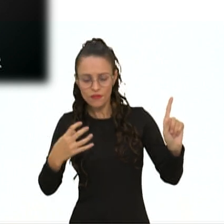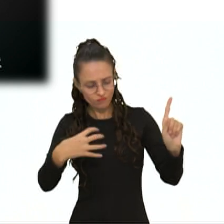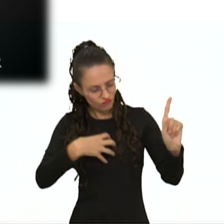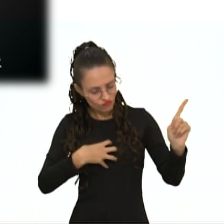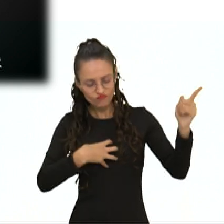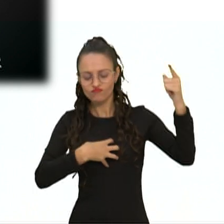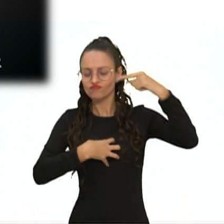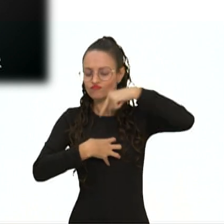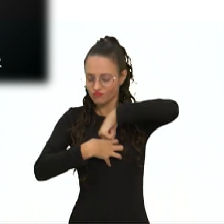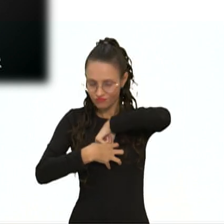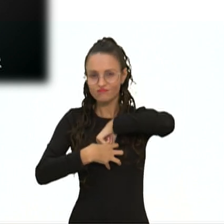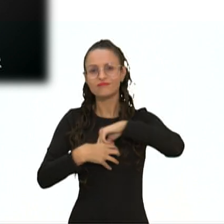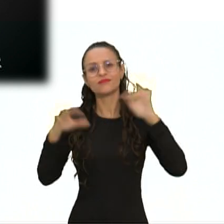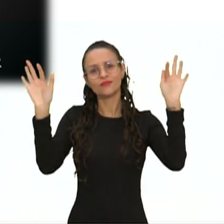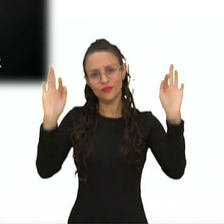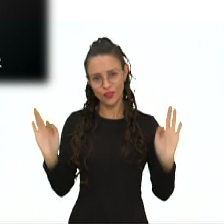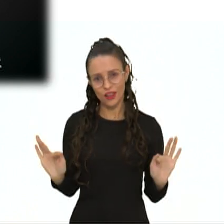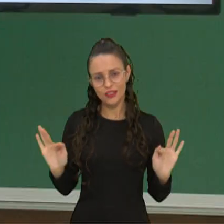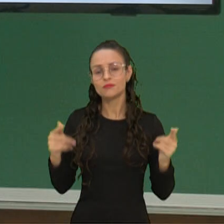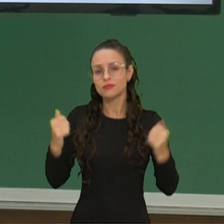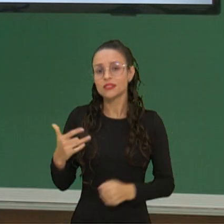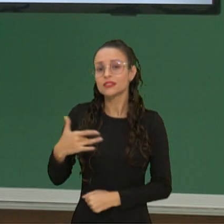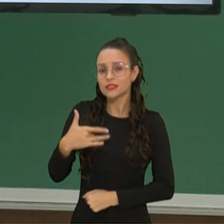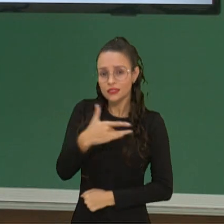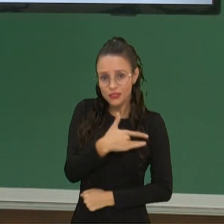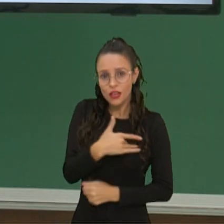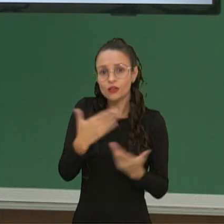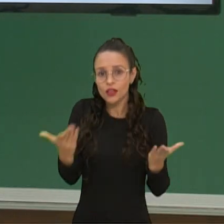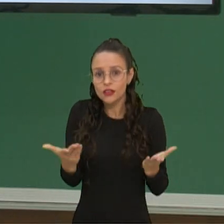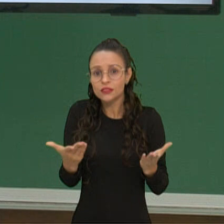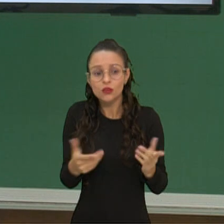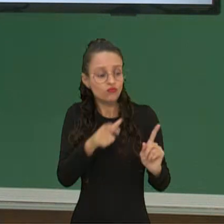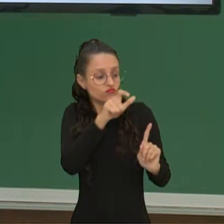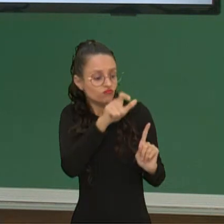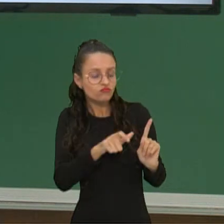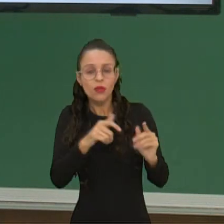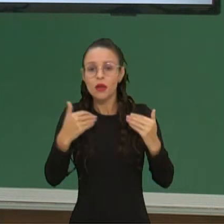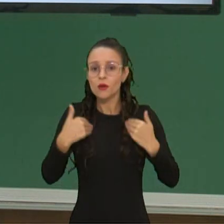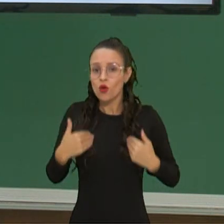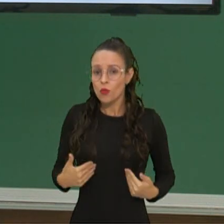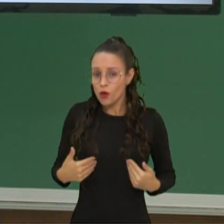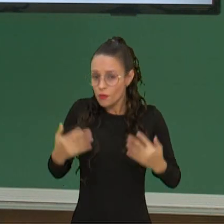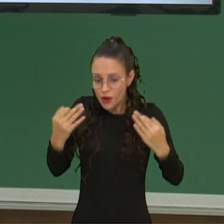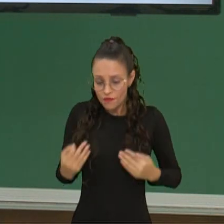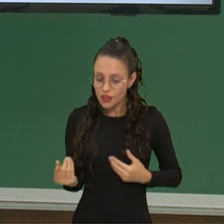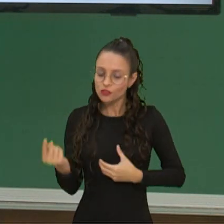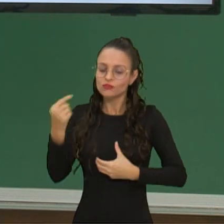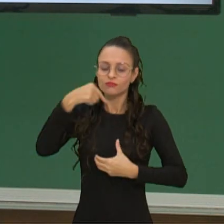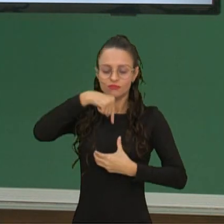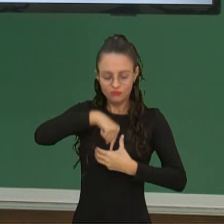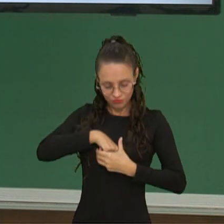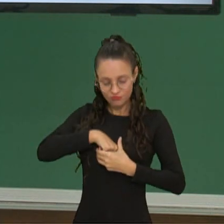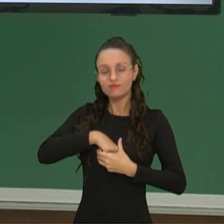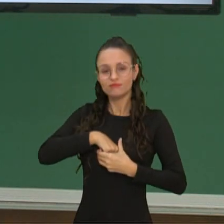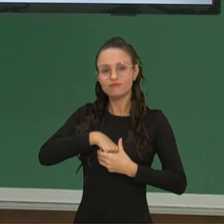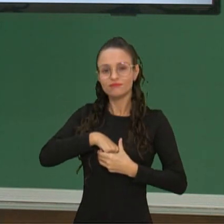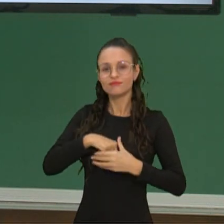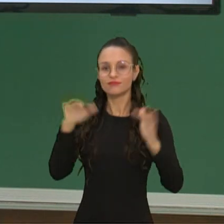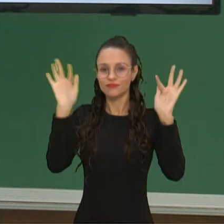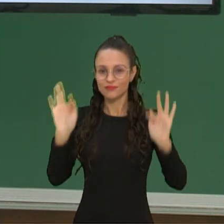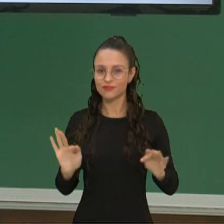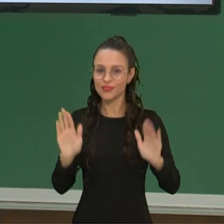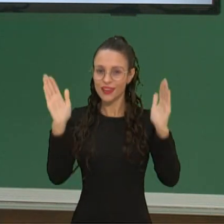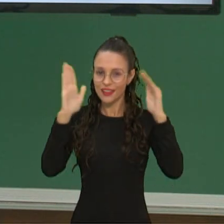principalmente para ser feliz tem que ser saudável né então corpo é um corpo perfeito é aquele que tem alguém feliz dentro